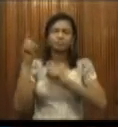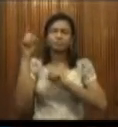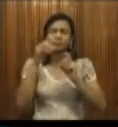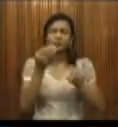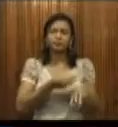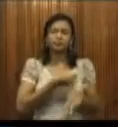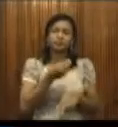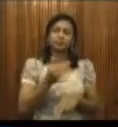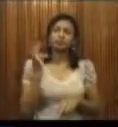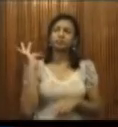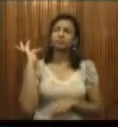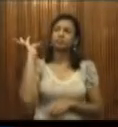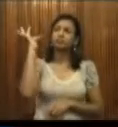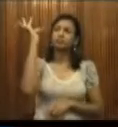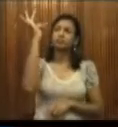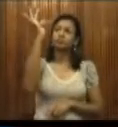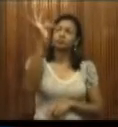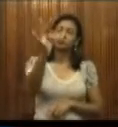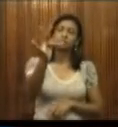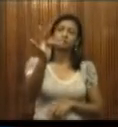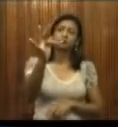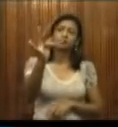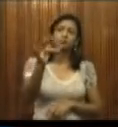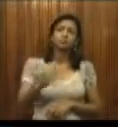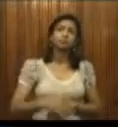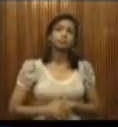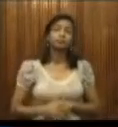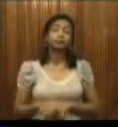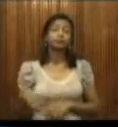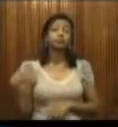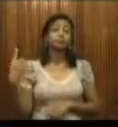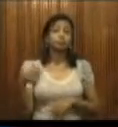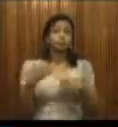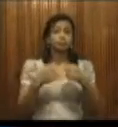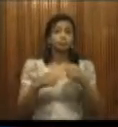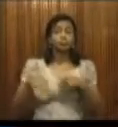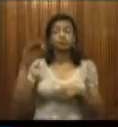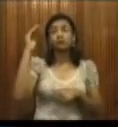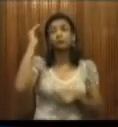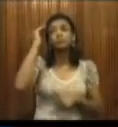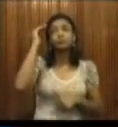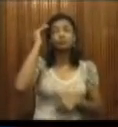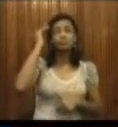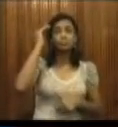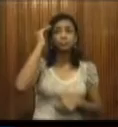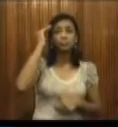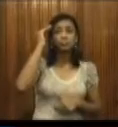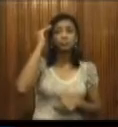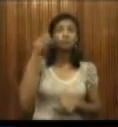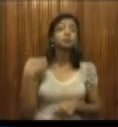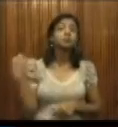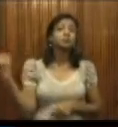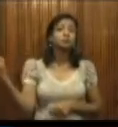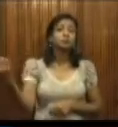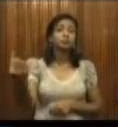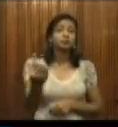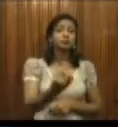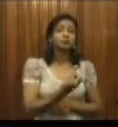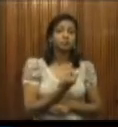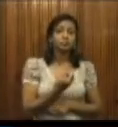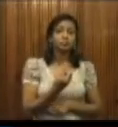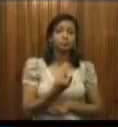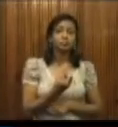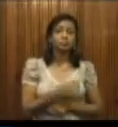eterna. Meus queridos, isso daqui precisa nos levar a compreender o seguinte: nós, por não